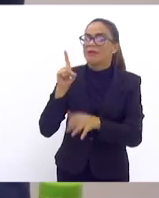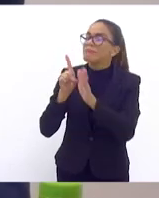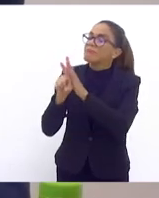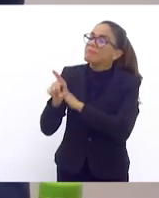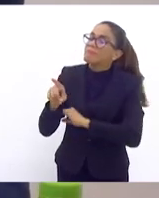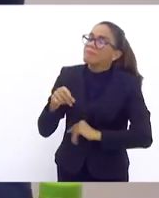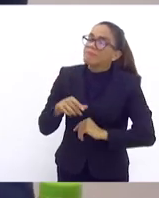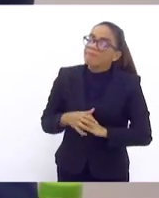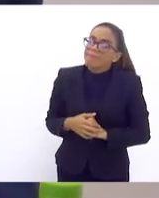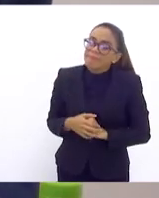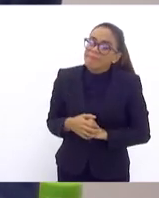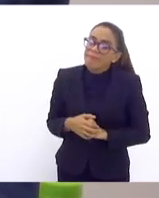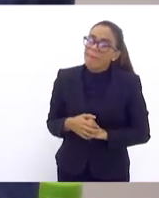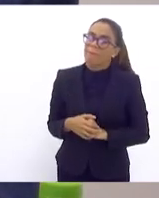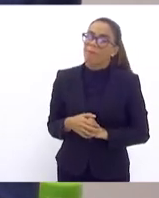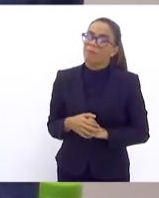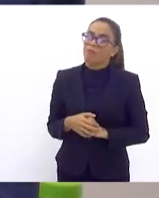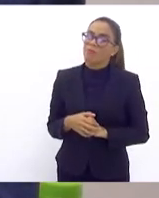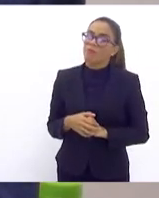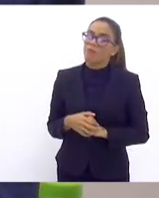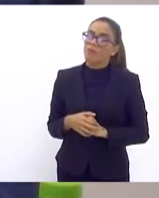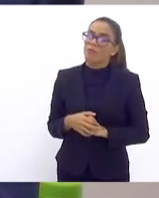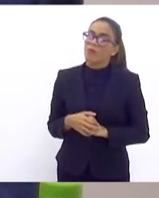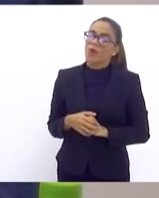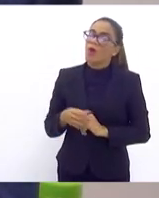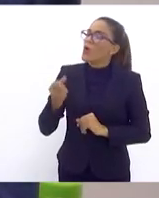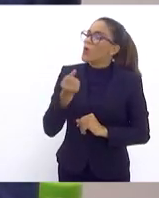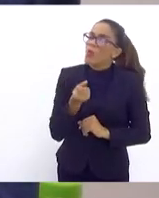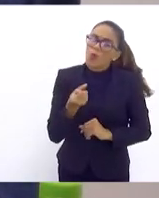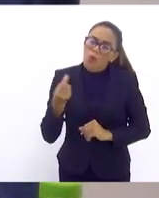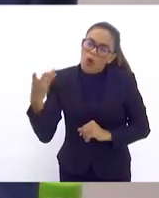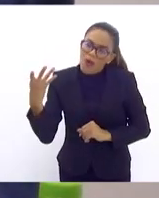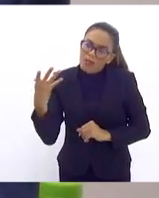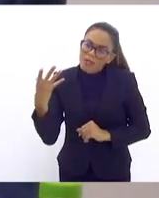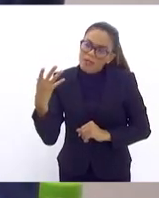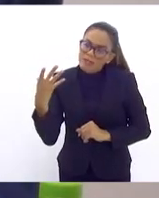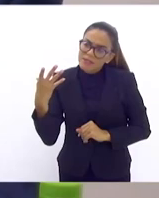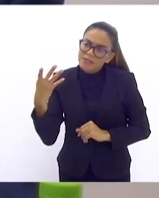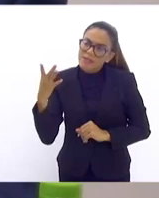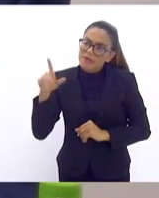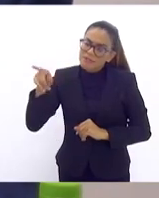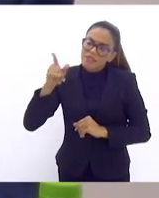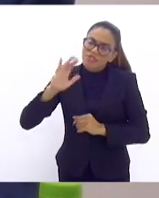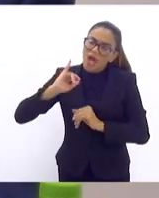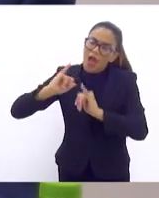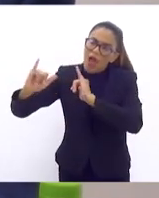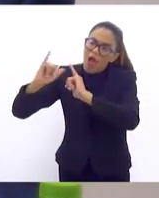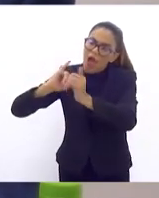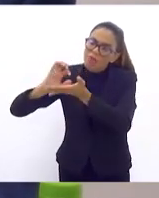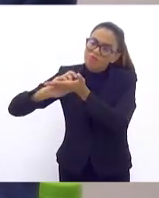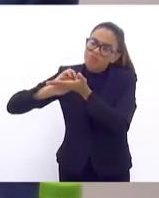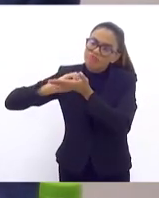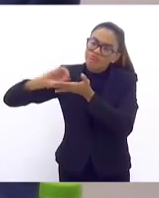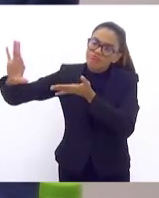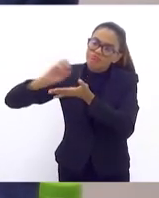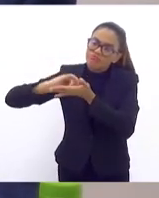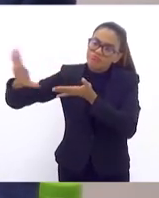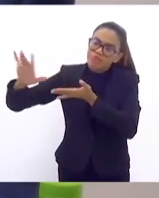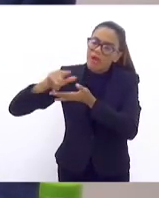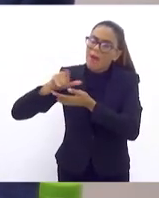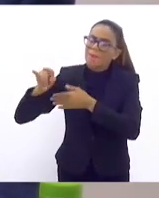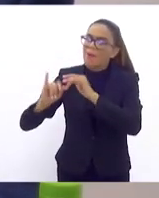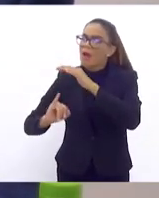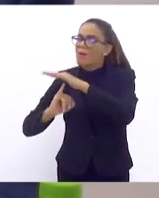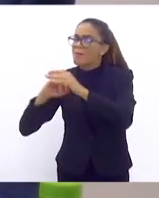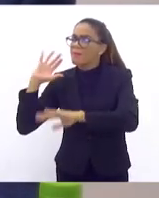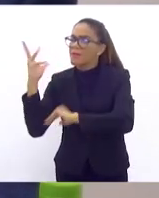deputado Luiz Paulo, foi: quantas comunicações a qualquer órgão ambiental vocês fizeram no último ano? Sabe qual foi a resposta